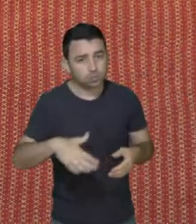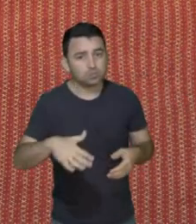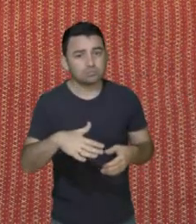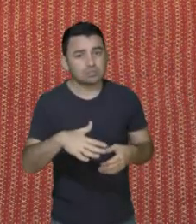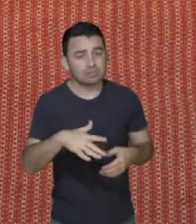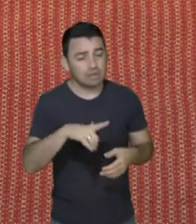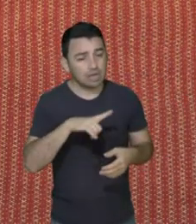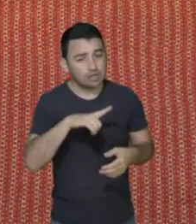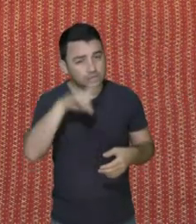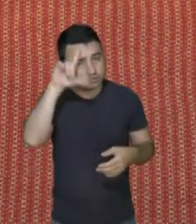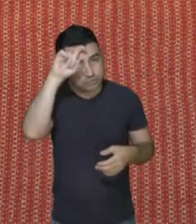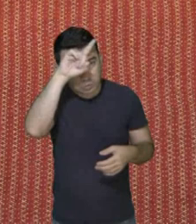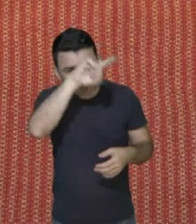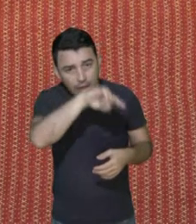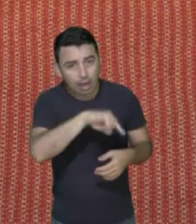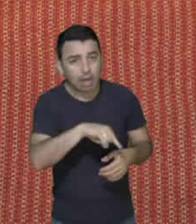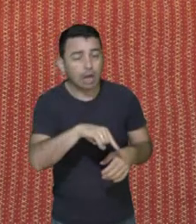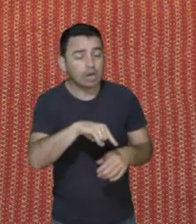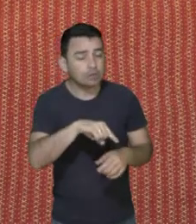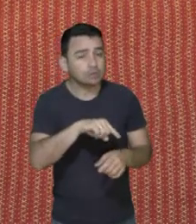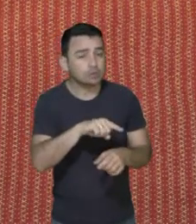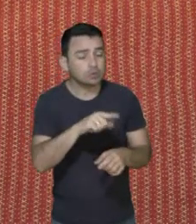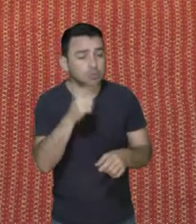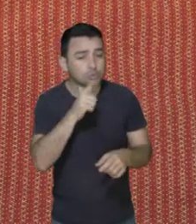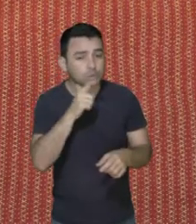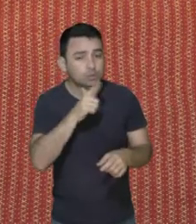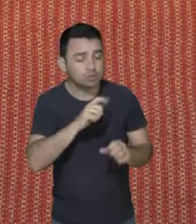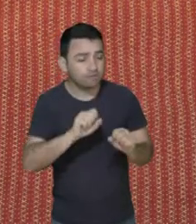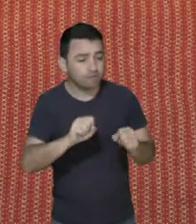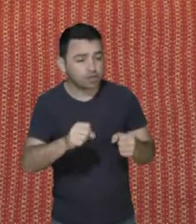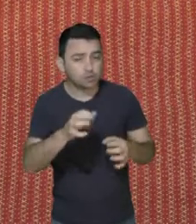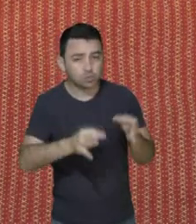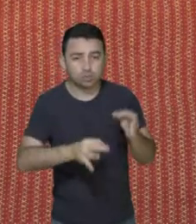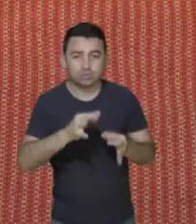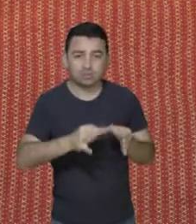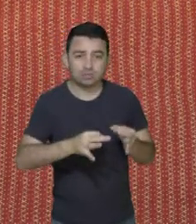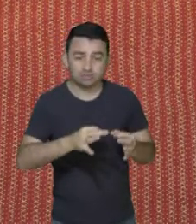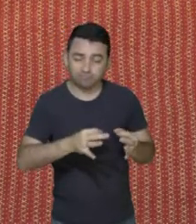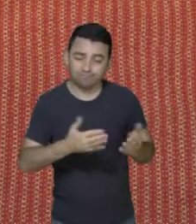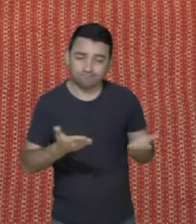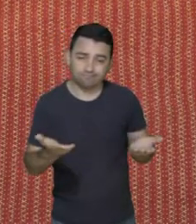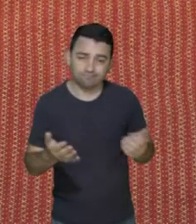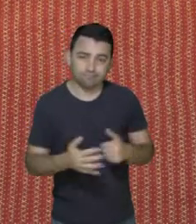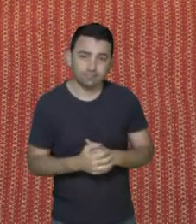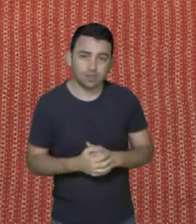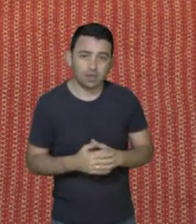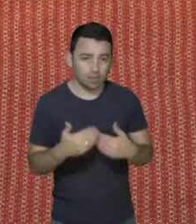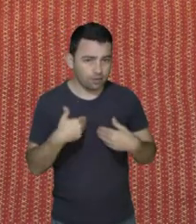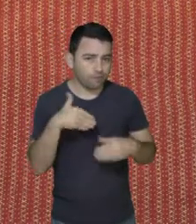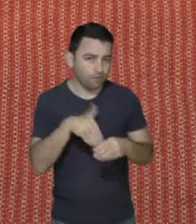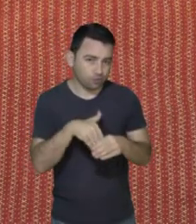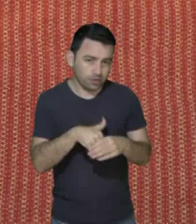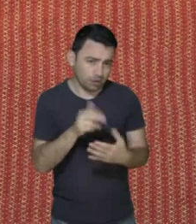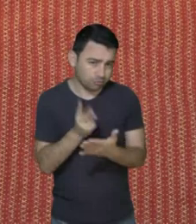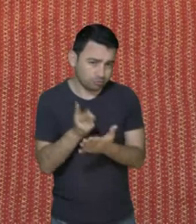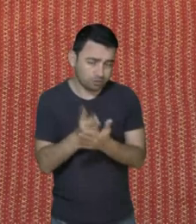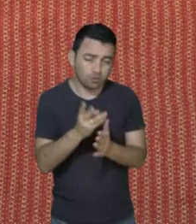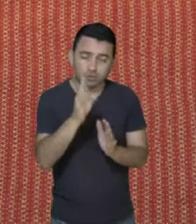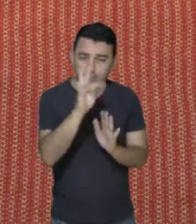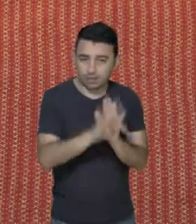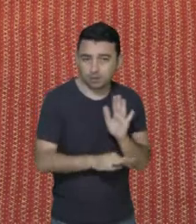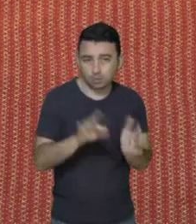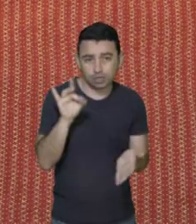de vulnerabilidade nessa defesa na justiça. Agora, é claro que eu vou votar para manter o texto original, até